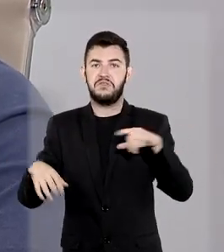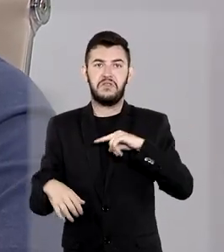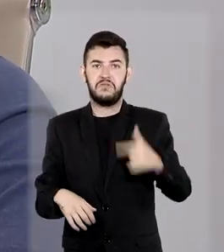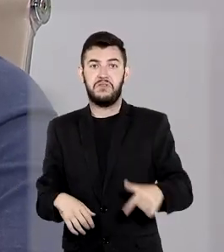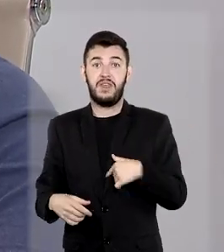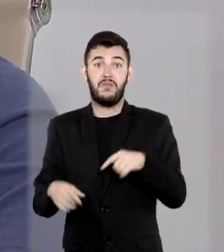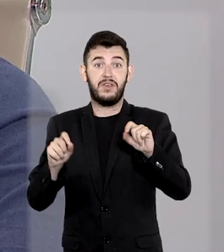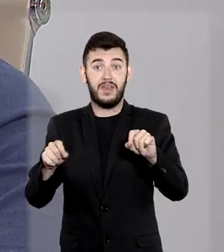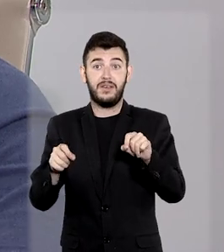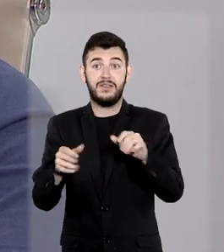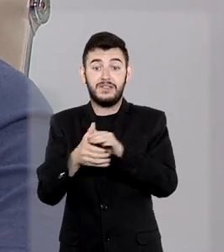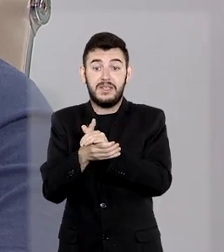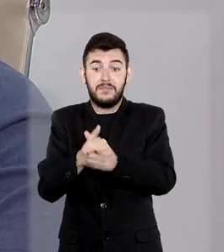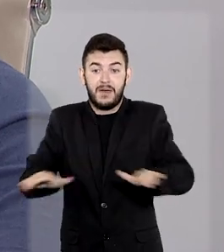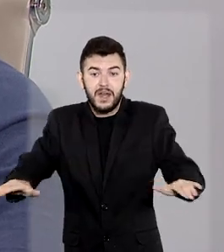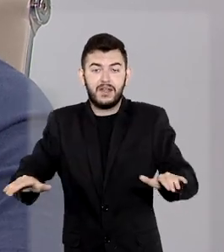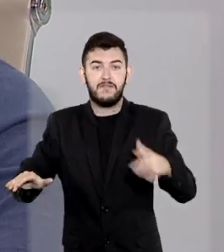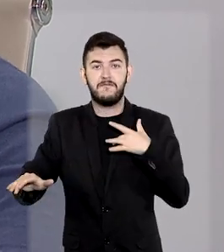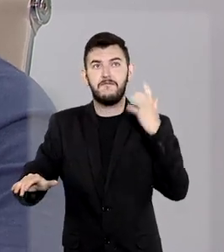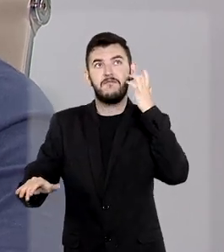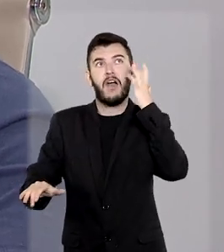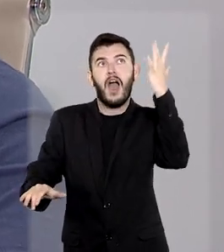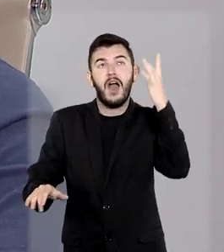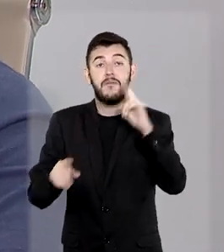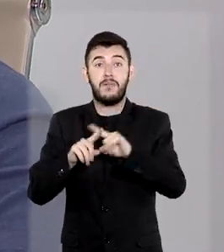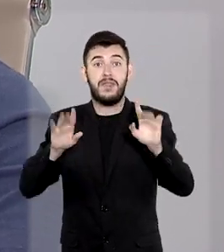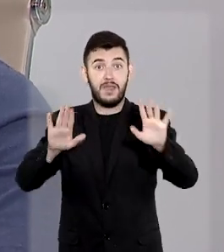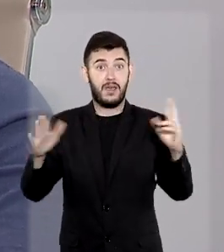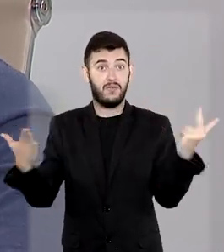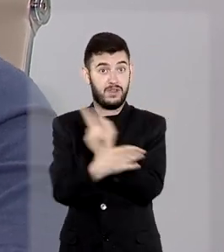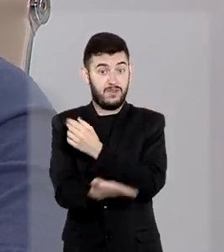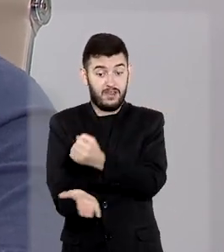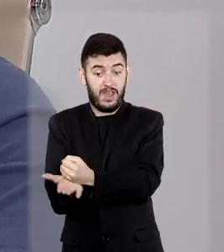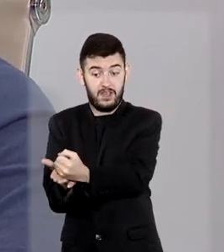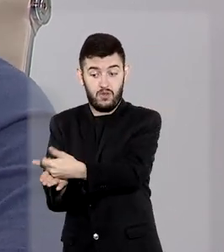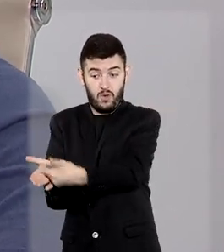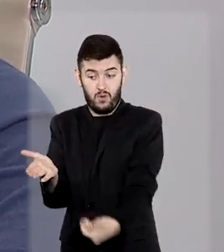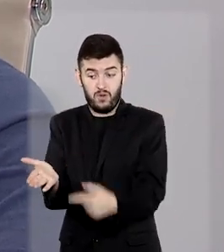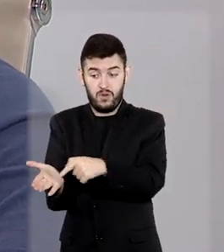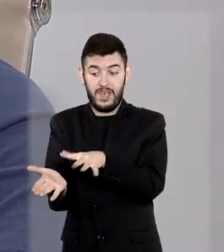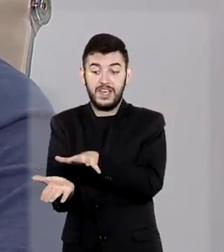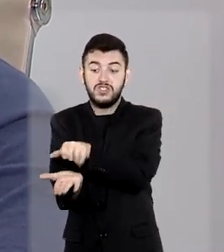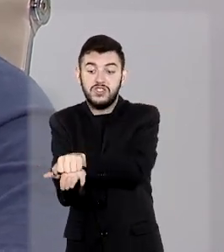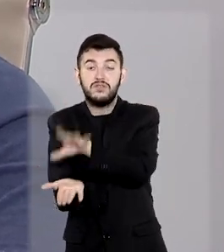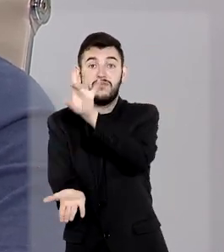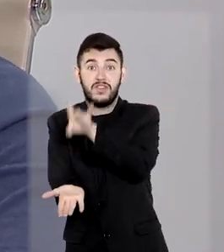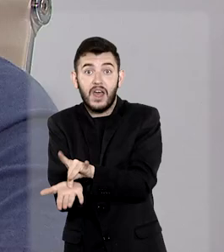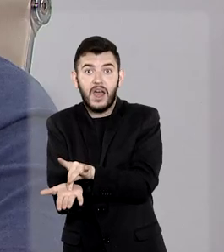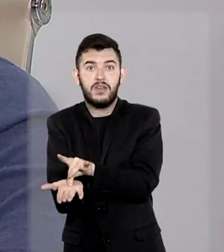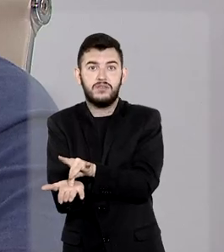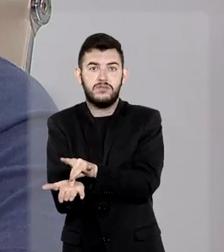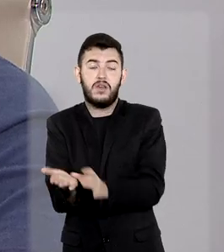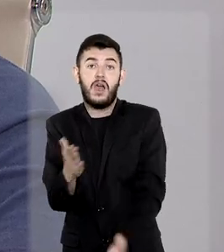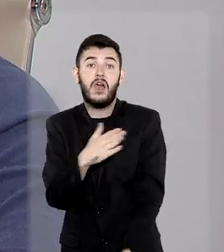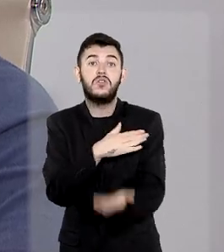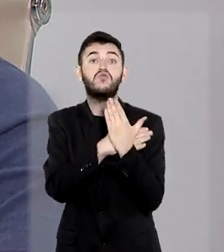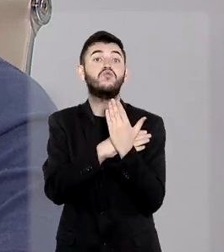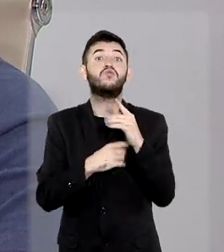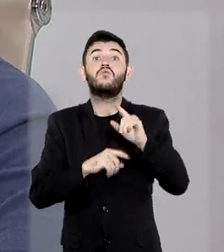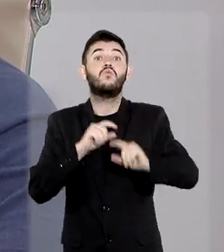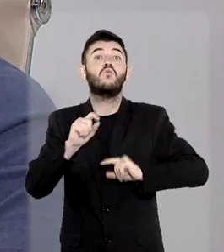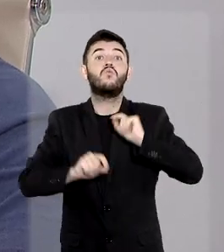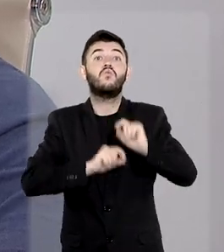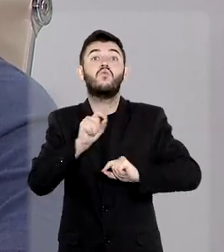fáceis, mas ter a legalidade junto, né, ter lá o cartório registrado, eu acho que ajudou até